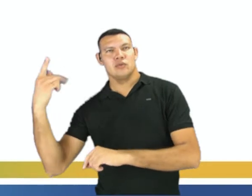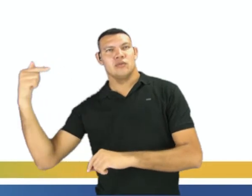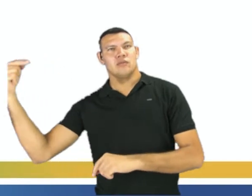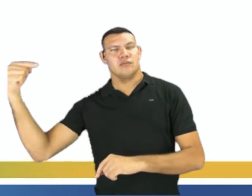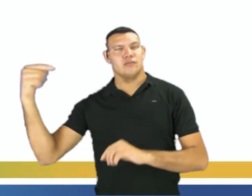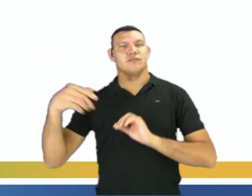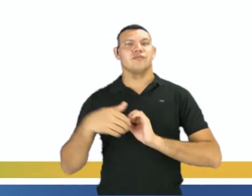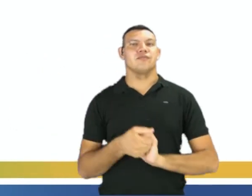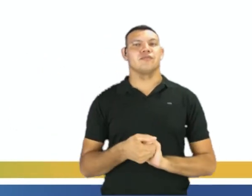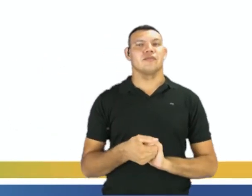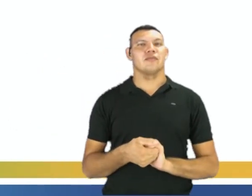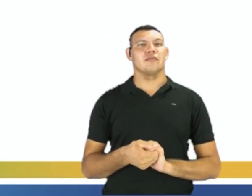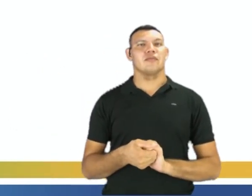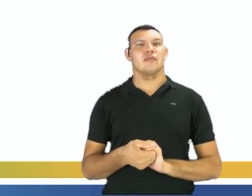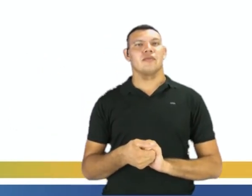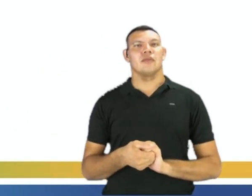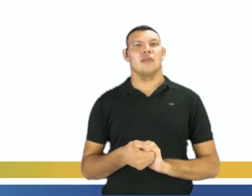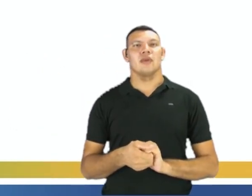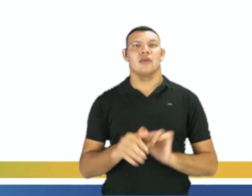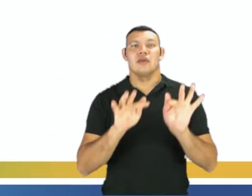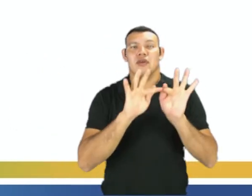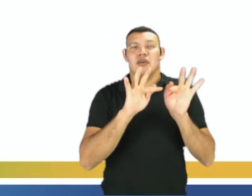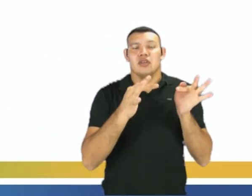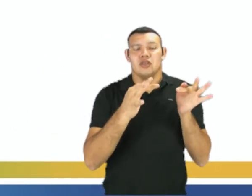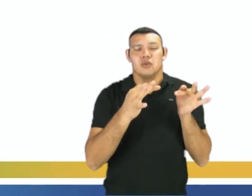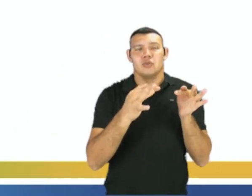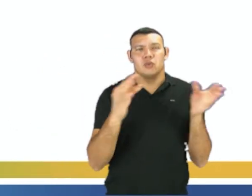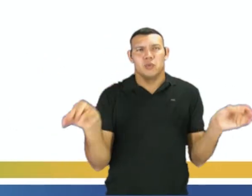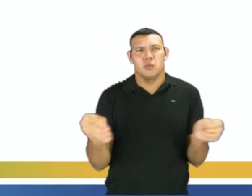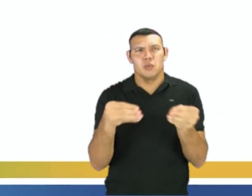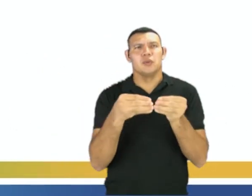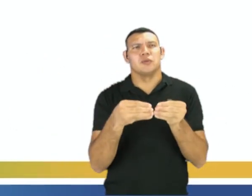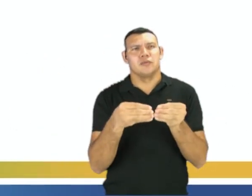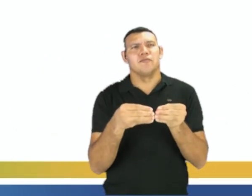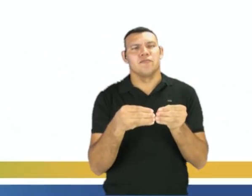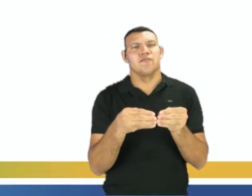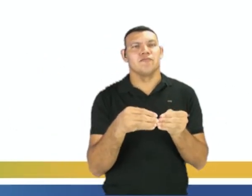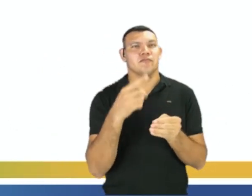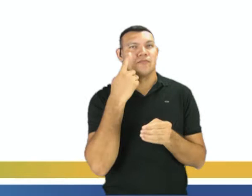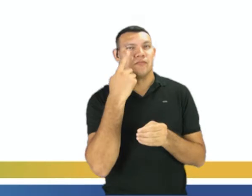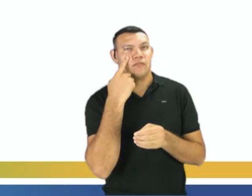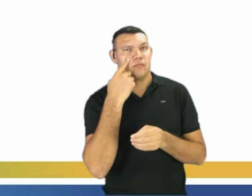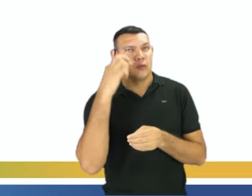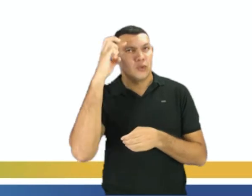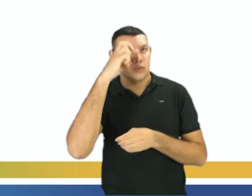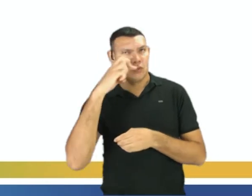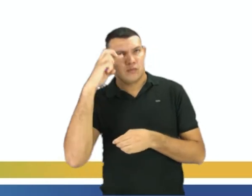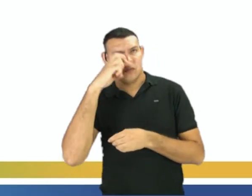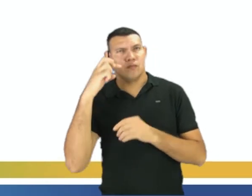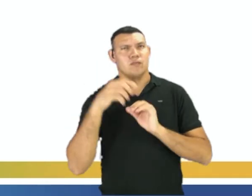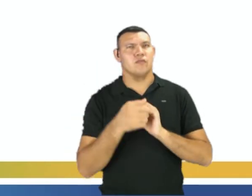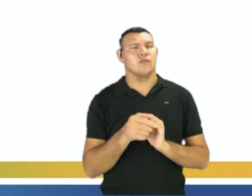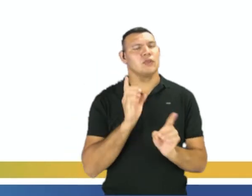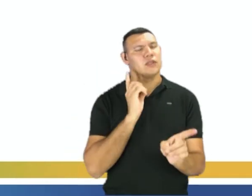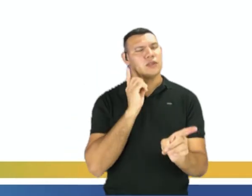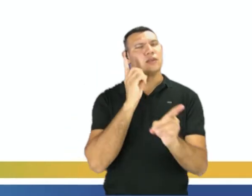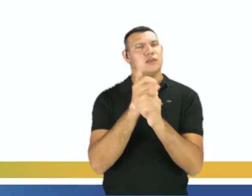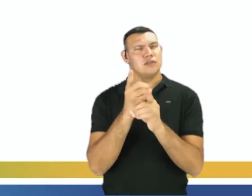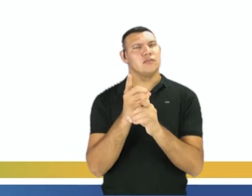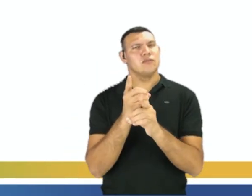ó, H3O+, ou H+. Então, a gente pode observar aqui, a gente pode encontrar